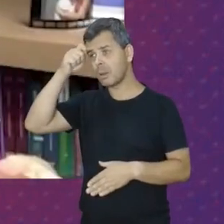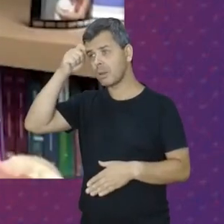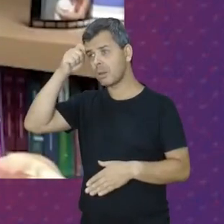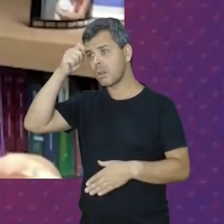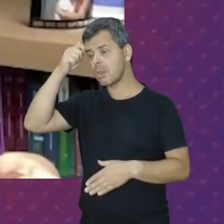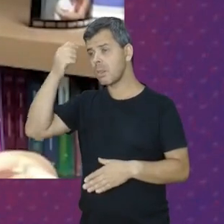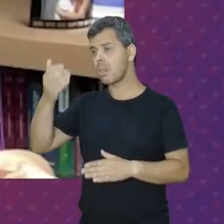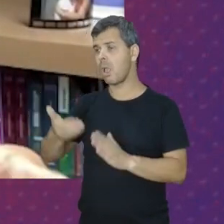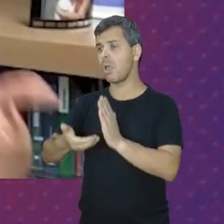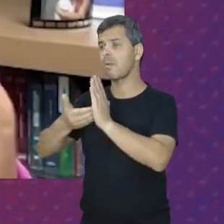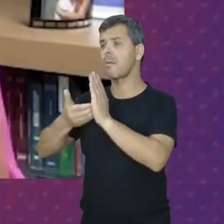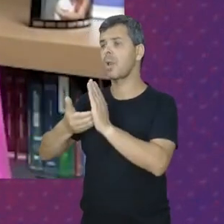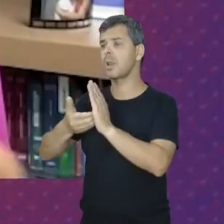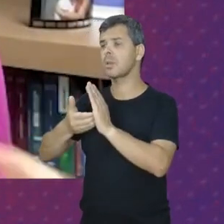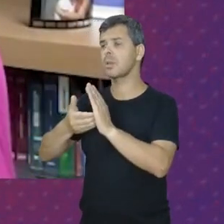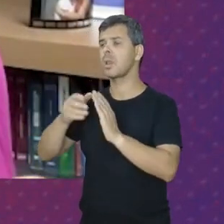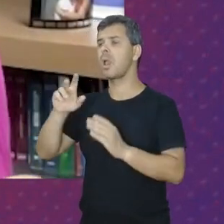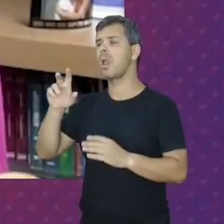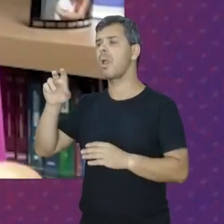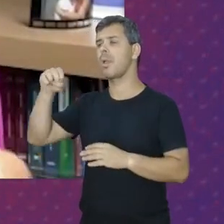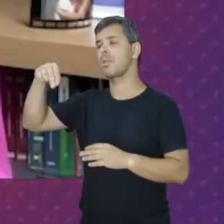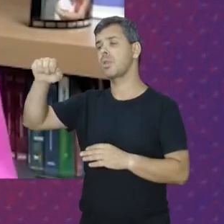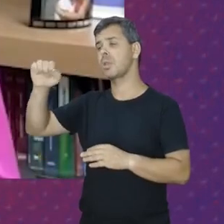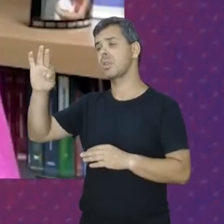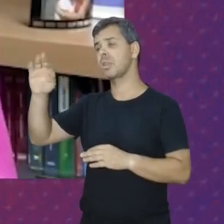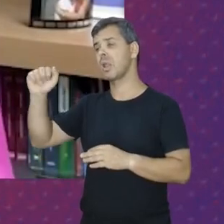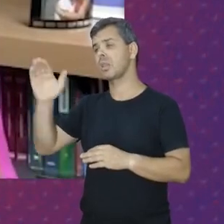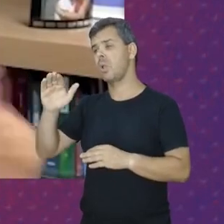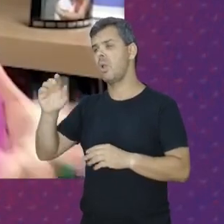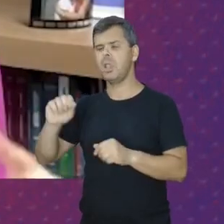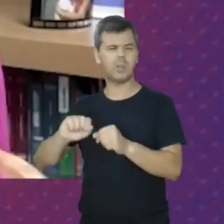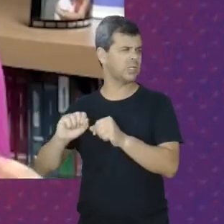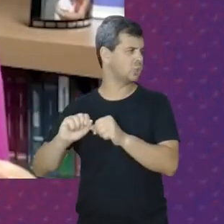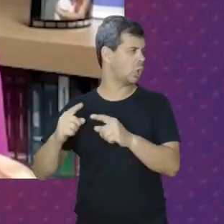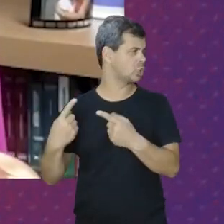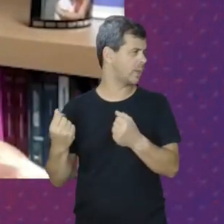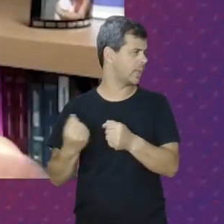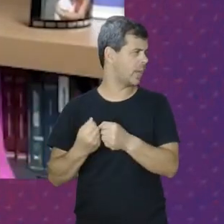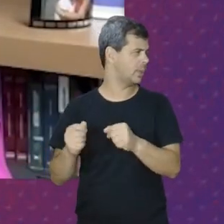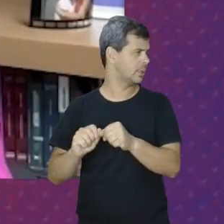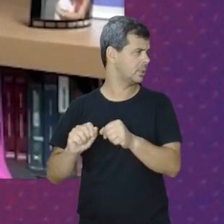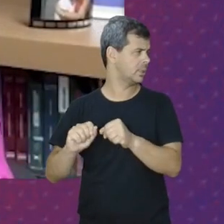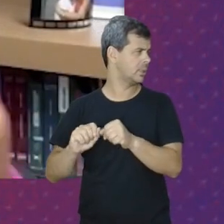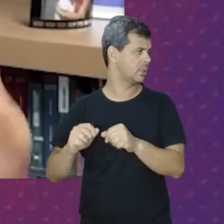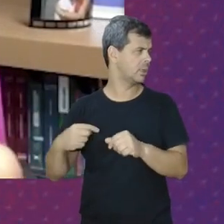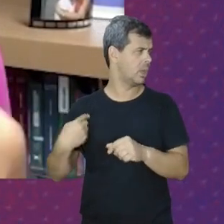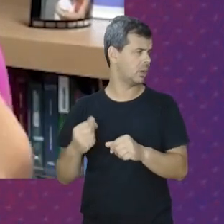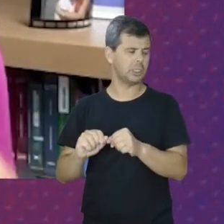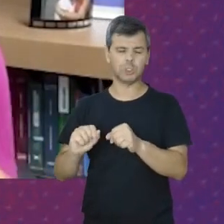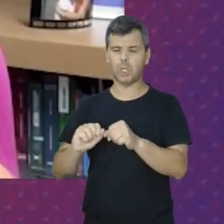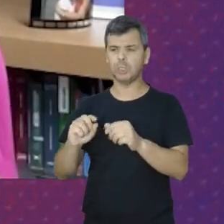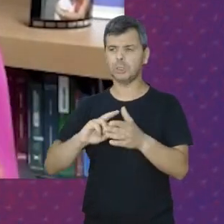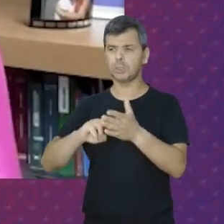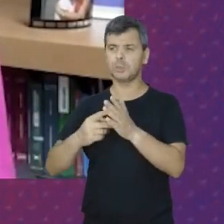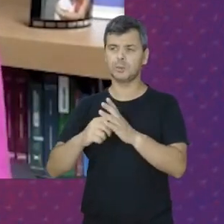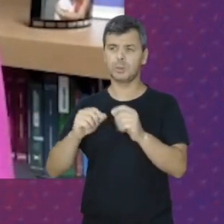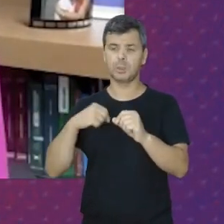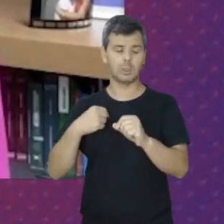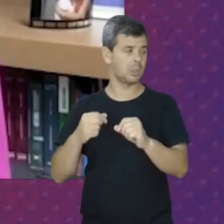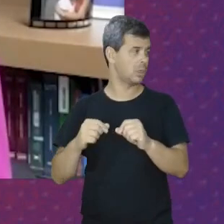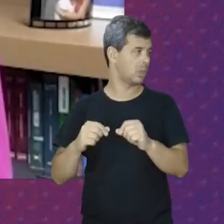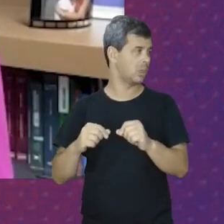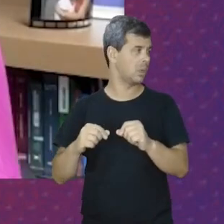Câmara Municipal do Natal. Isso significa só que outras mulheres não se autodeclararam, ou significa que,